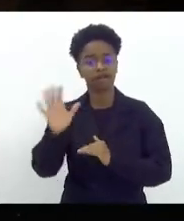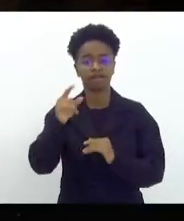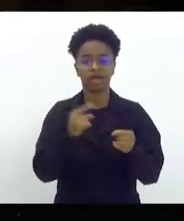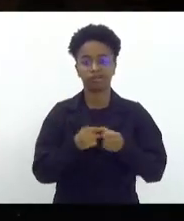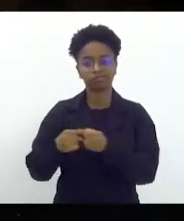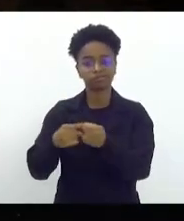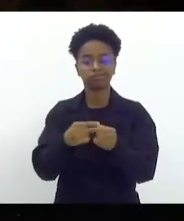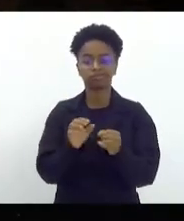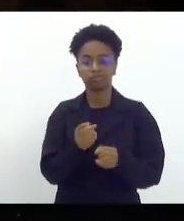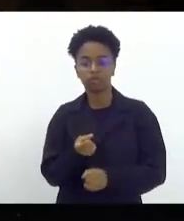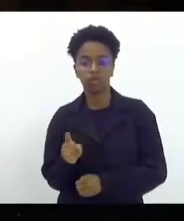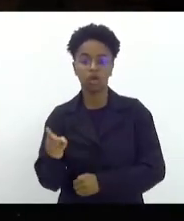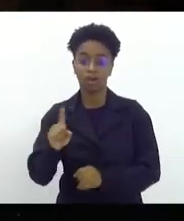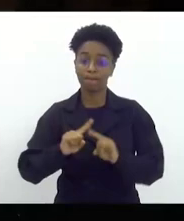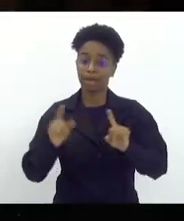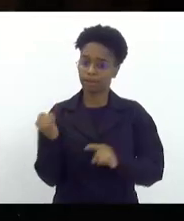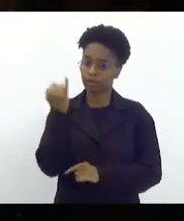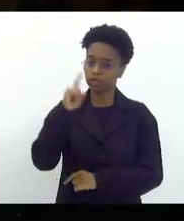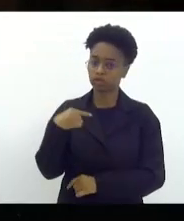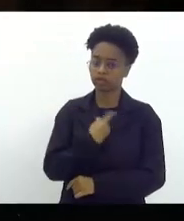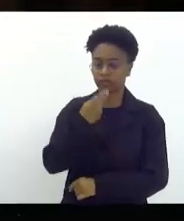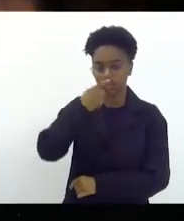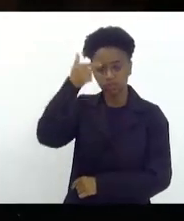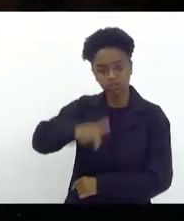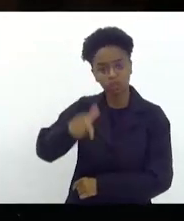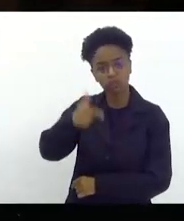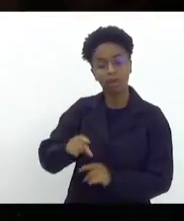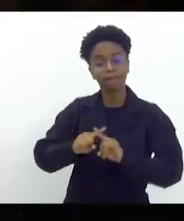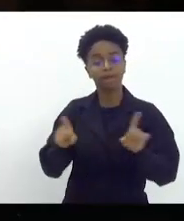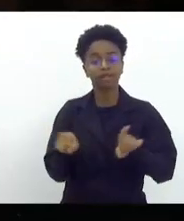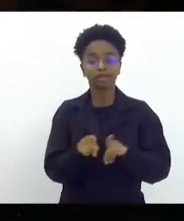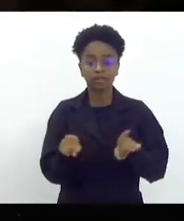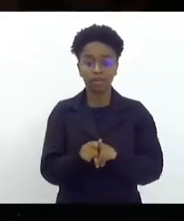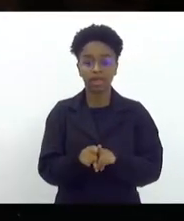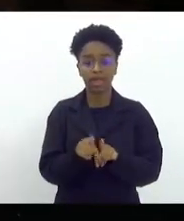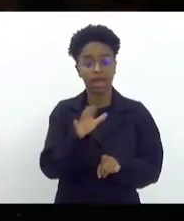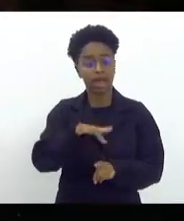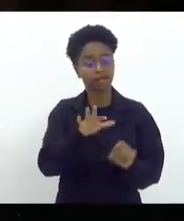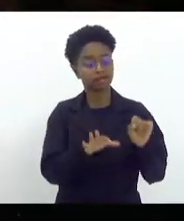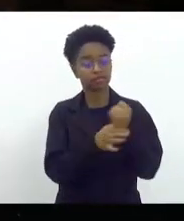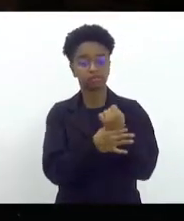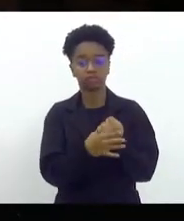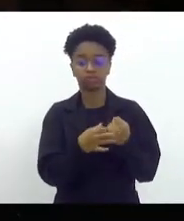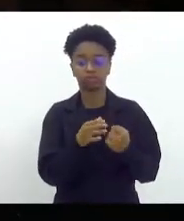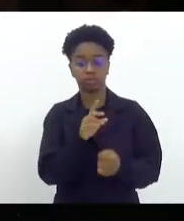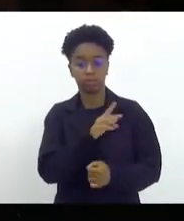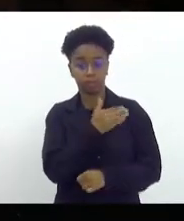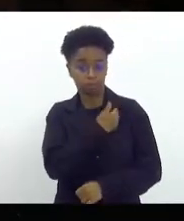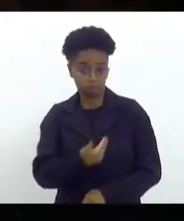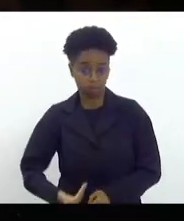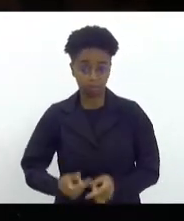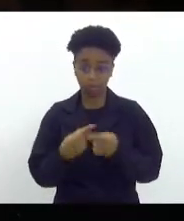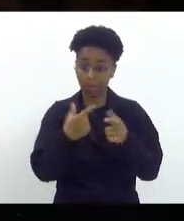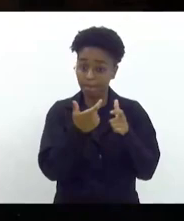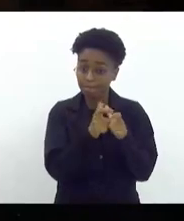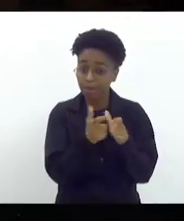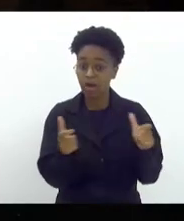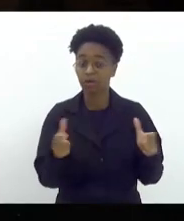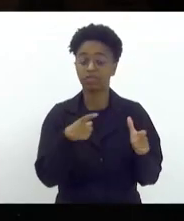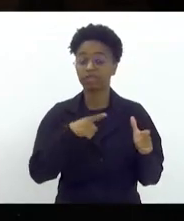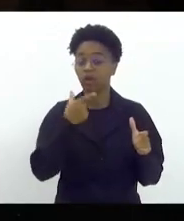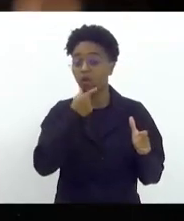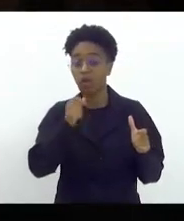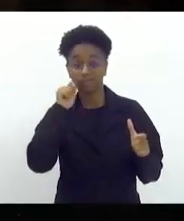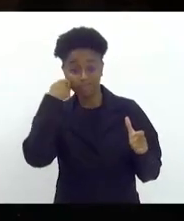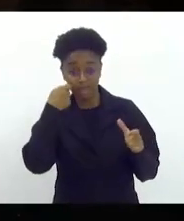favelado é importante que nós repita disso mas que vitima também as forças de Segurança Pública que são em sua maioria compostas